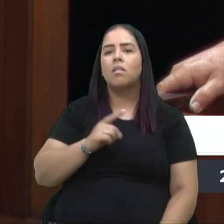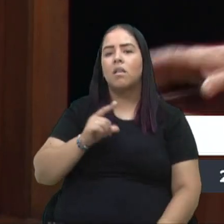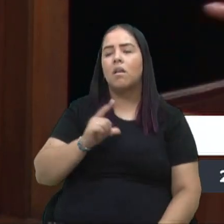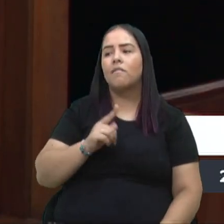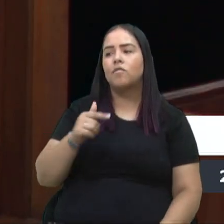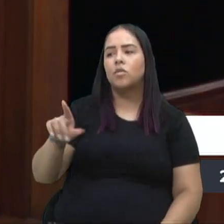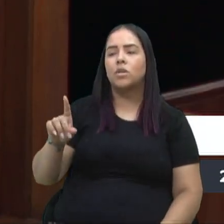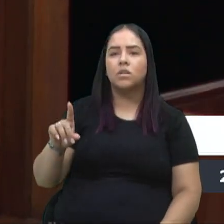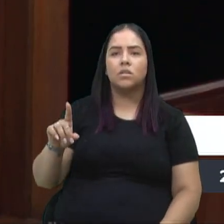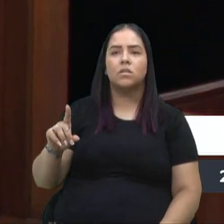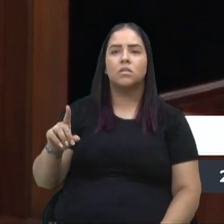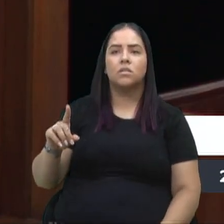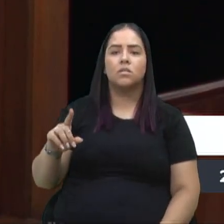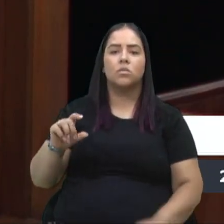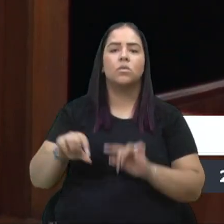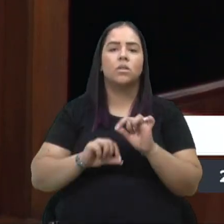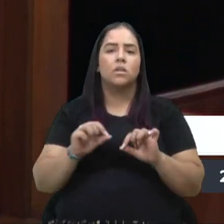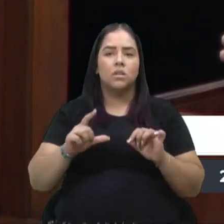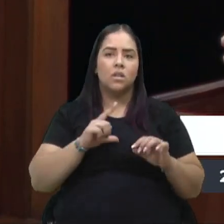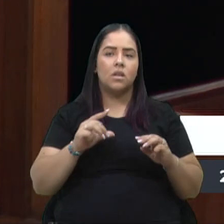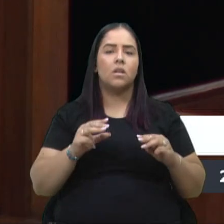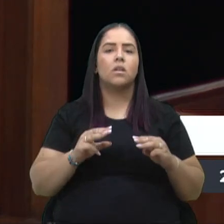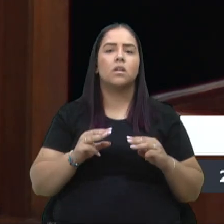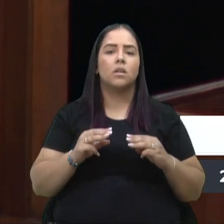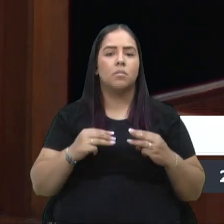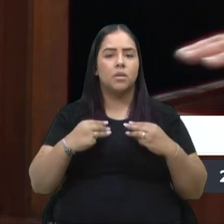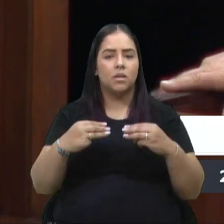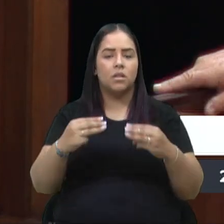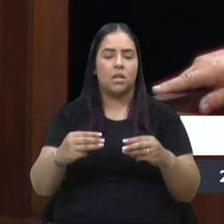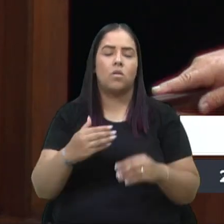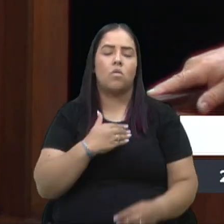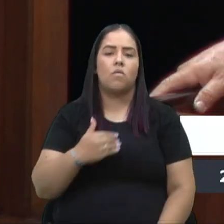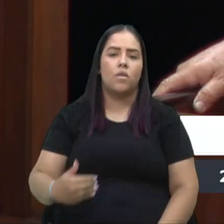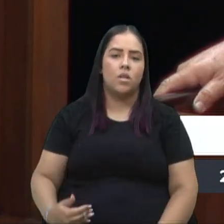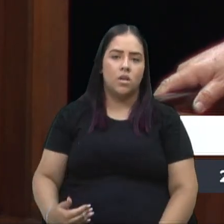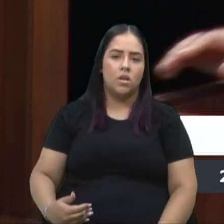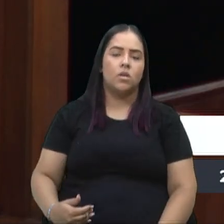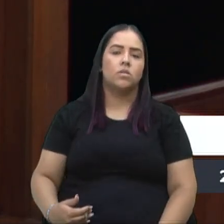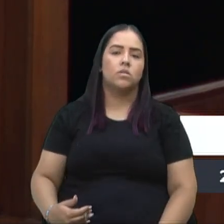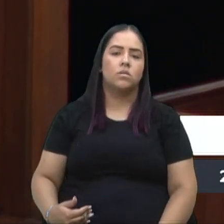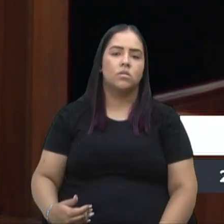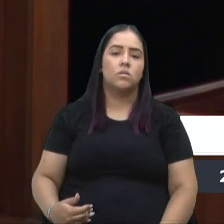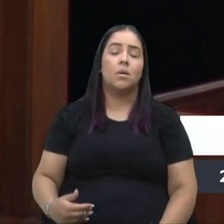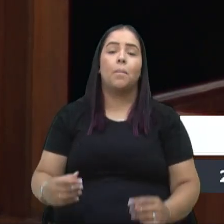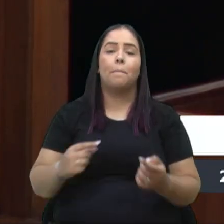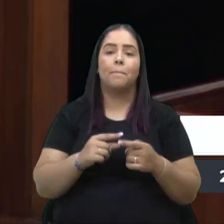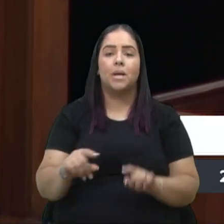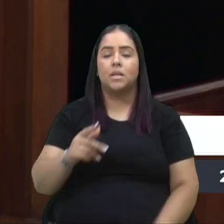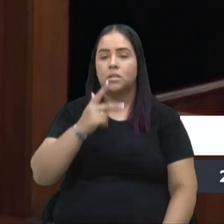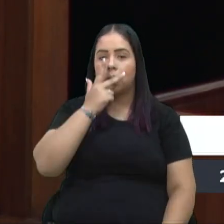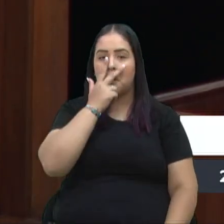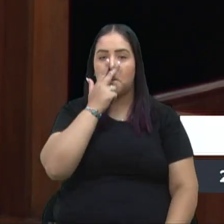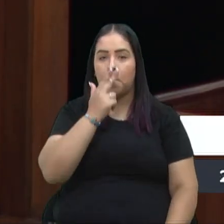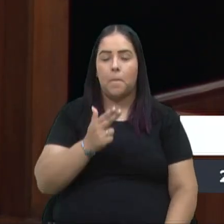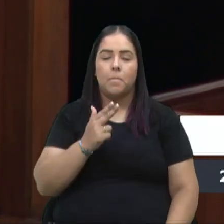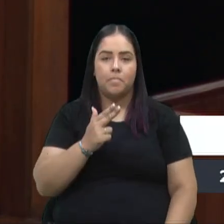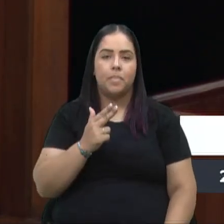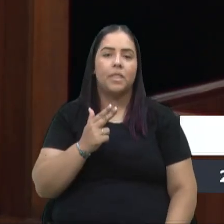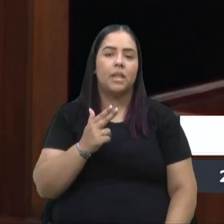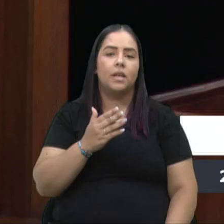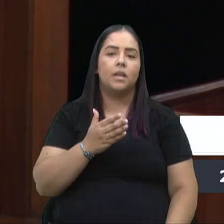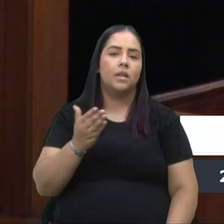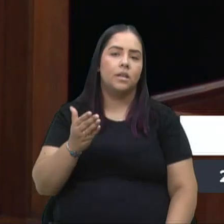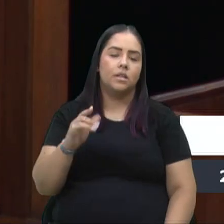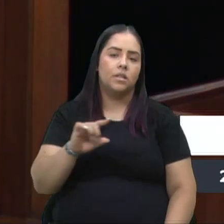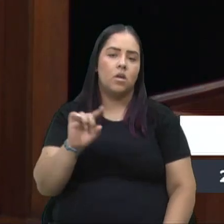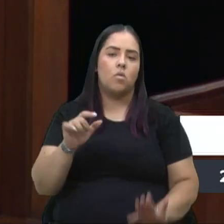foi lá tem a situação do Ministério Público enfim foi Tornado núcleo Urbano mas mesmo assim eles não tão